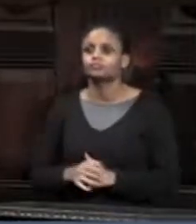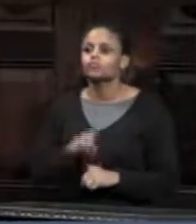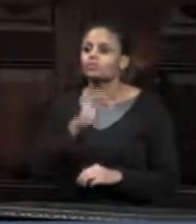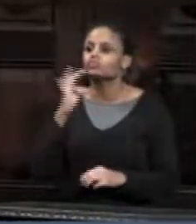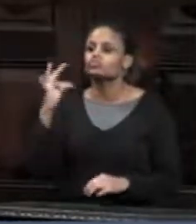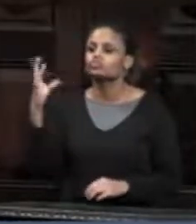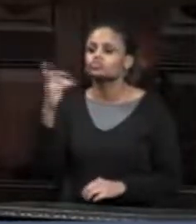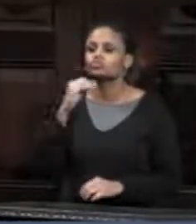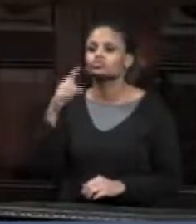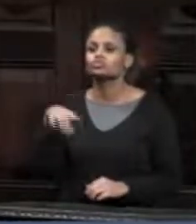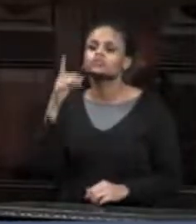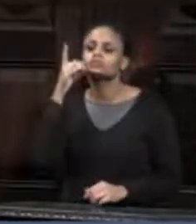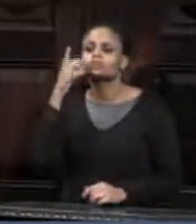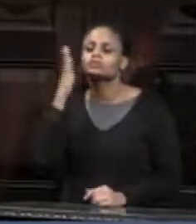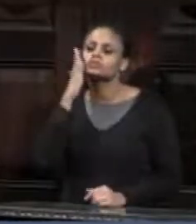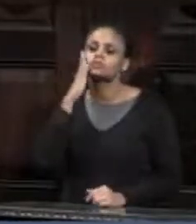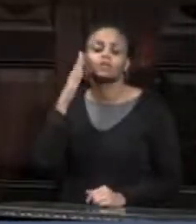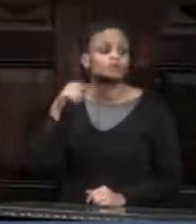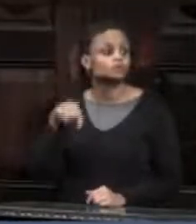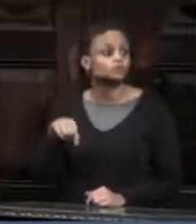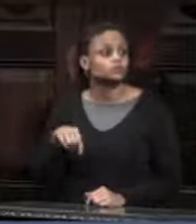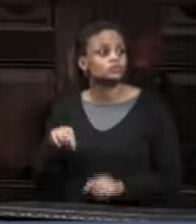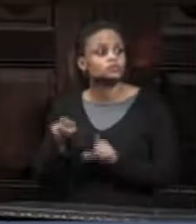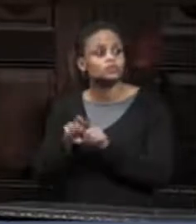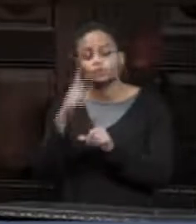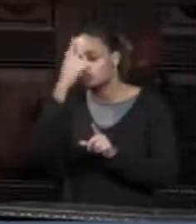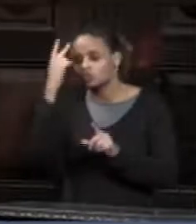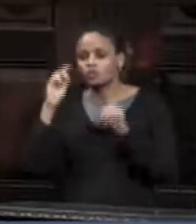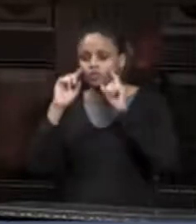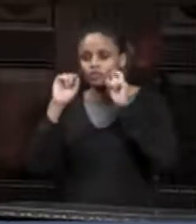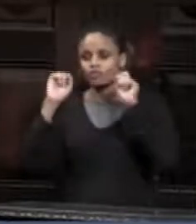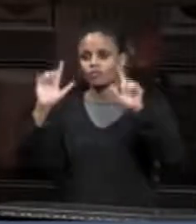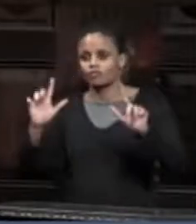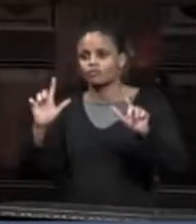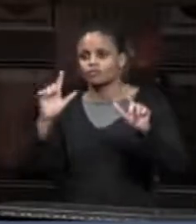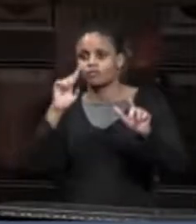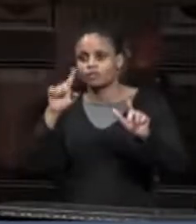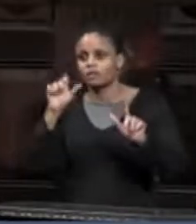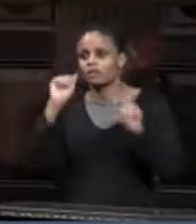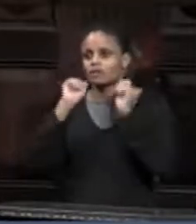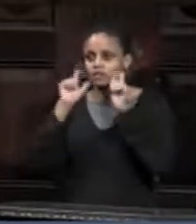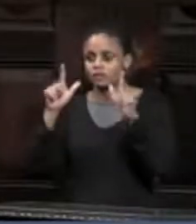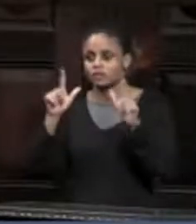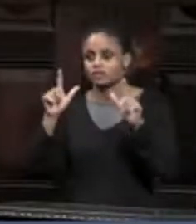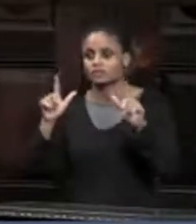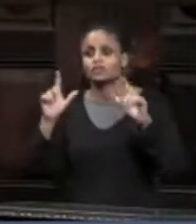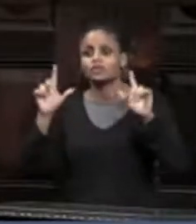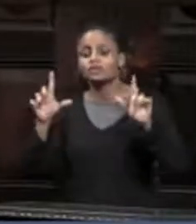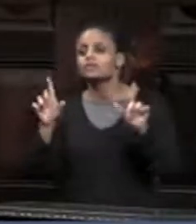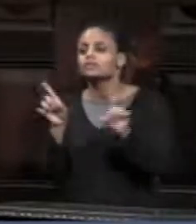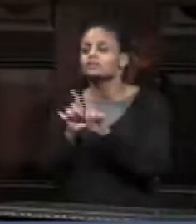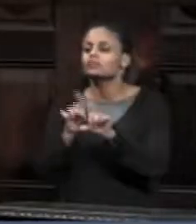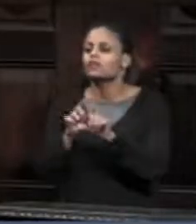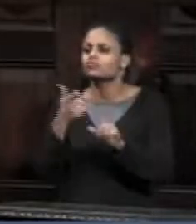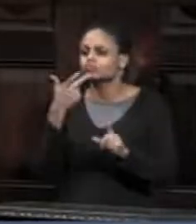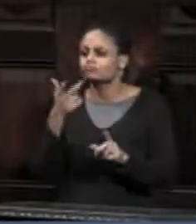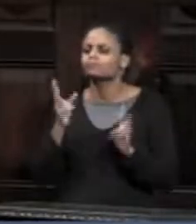bem como os ouvintes da TV Alerj, os funcionários dessa casa, que